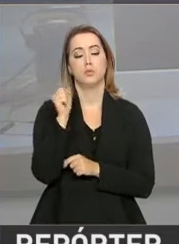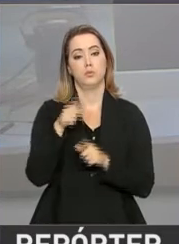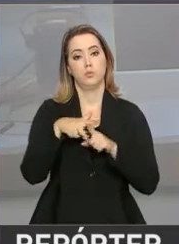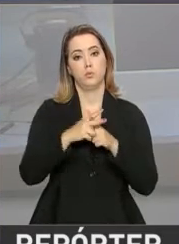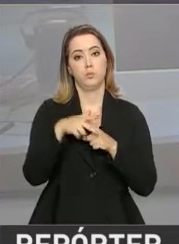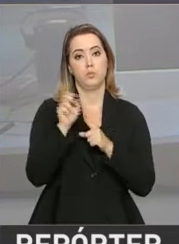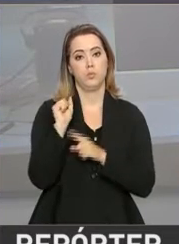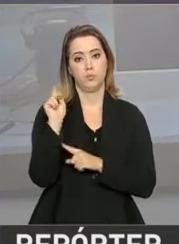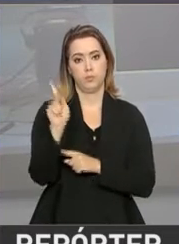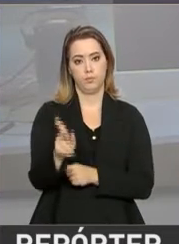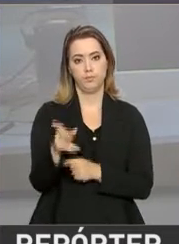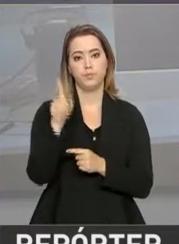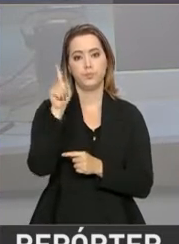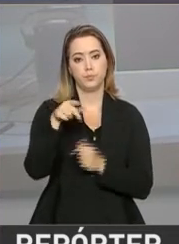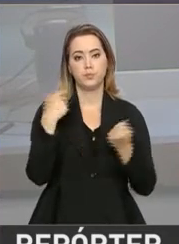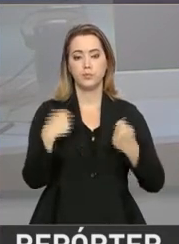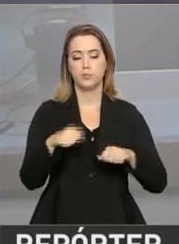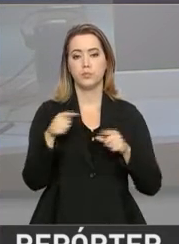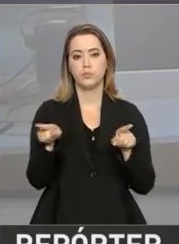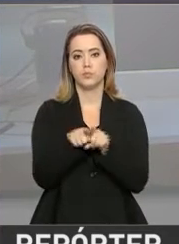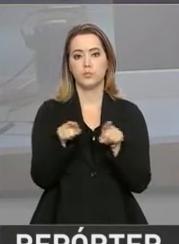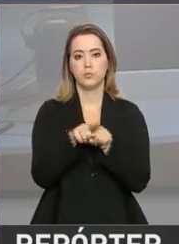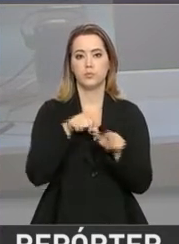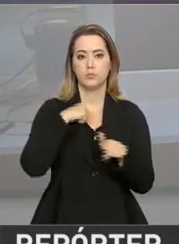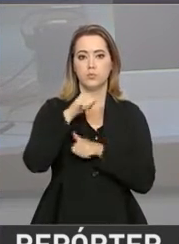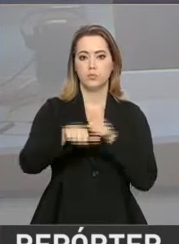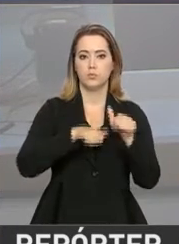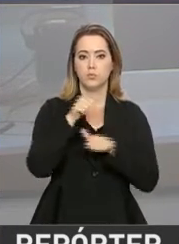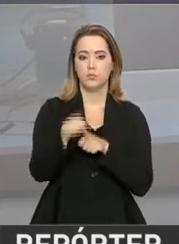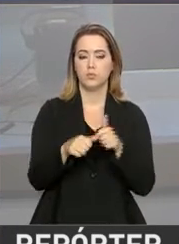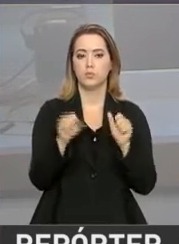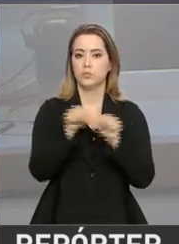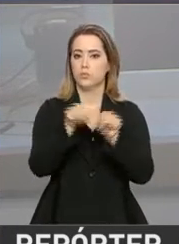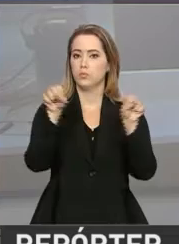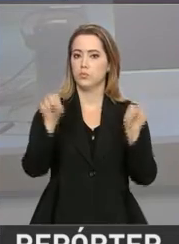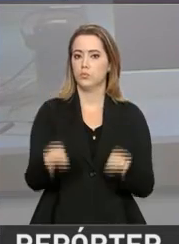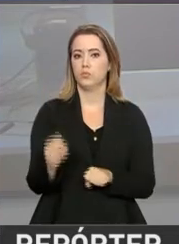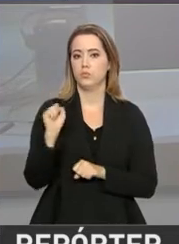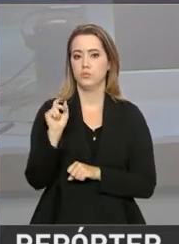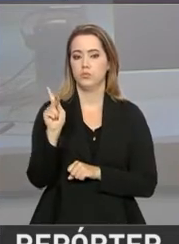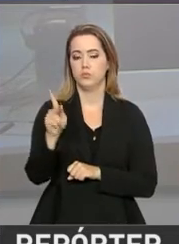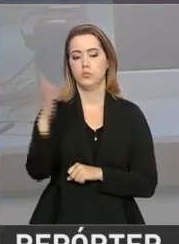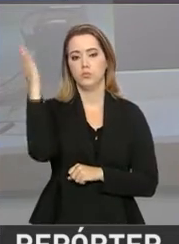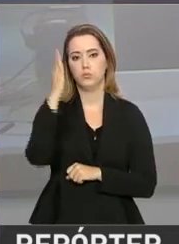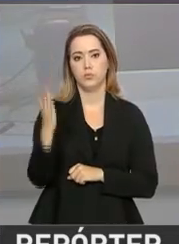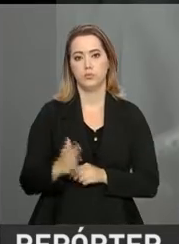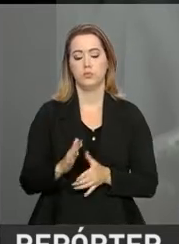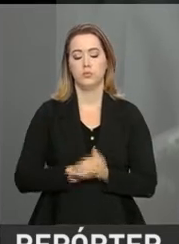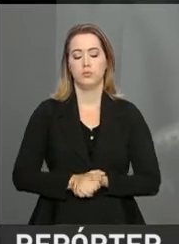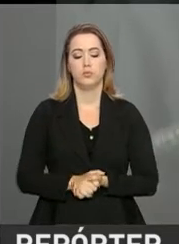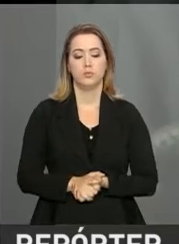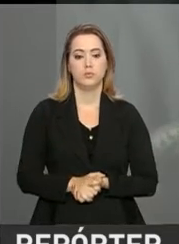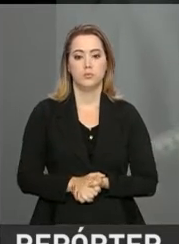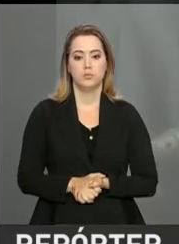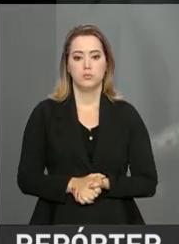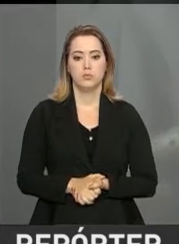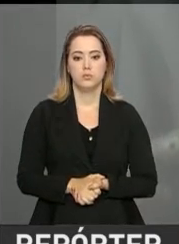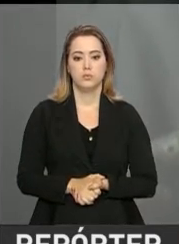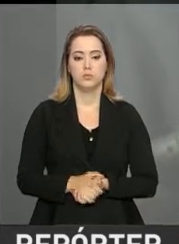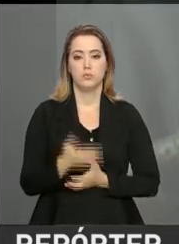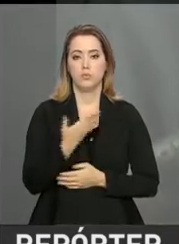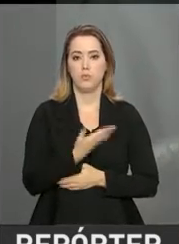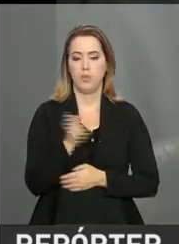dos gastos públicos, é preciso também realizar as mudanças no sistema de aposentadoria dos brasileiros. O